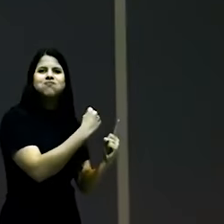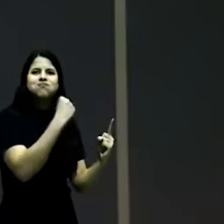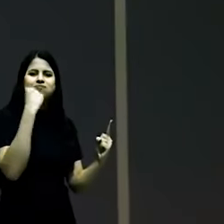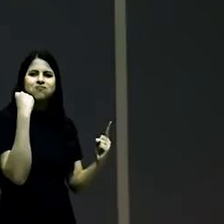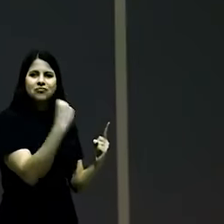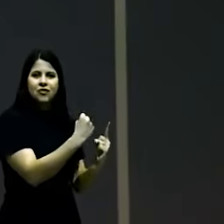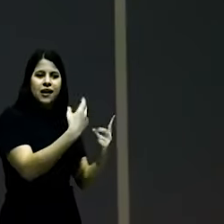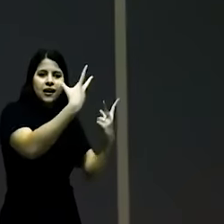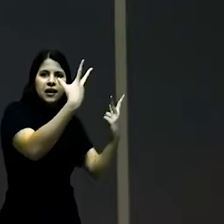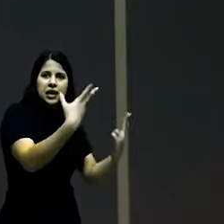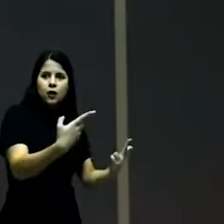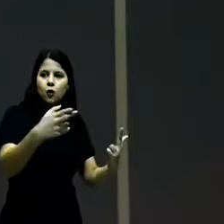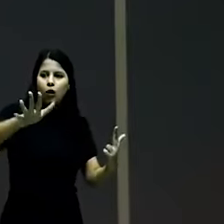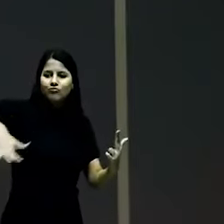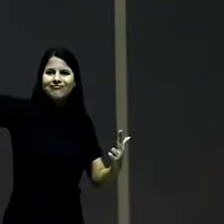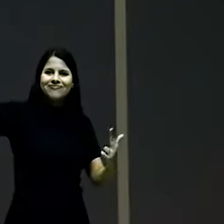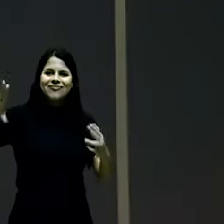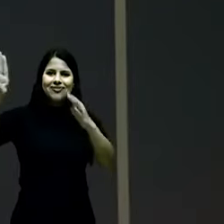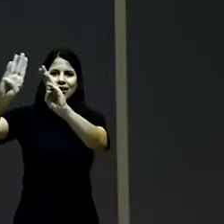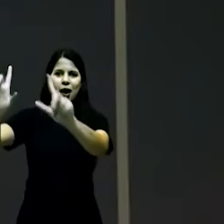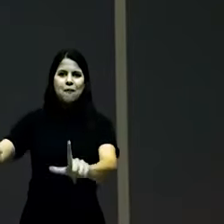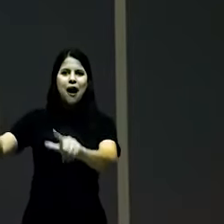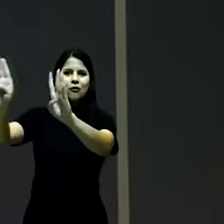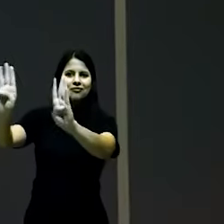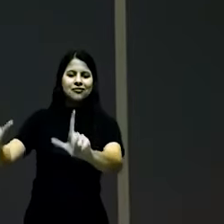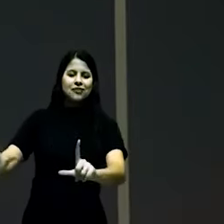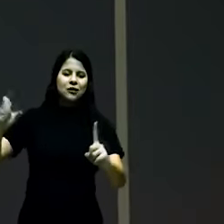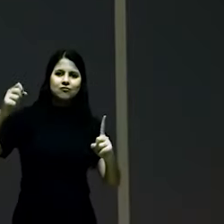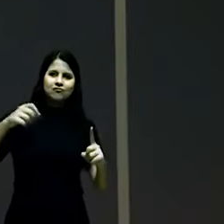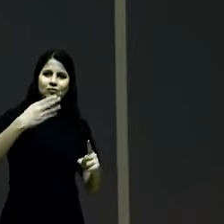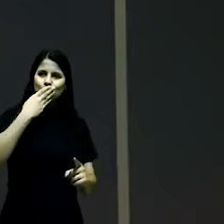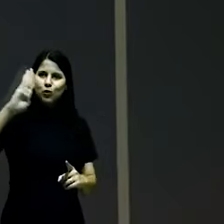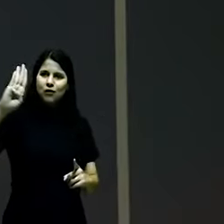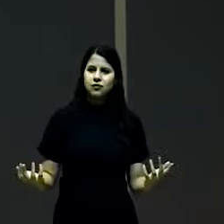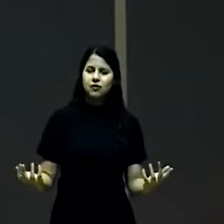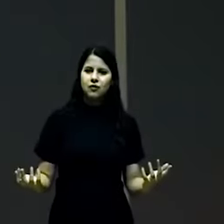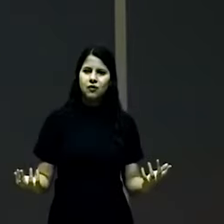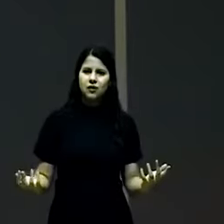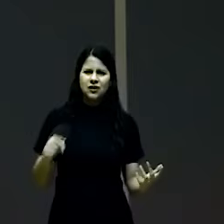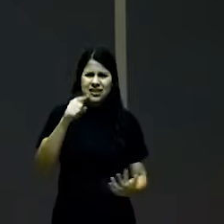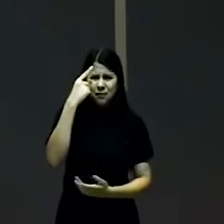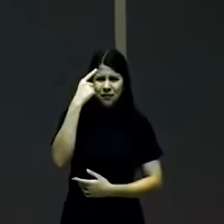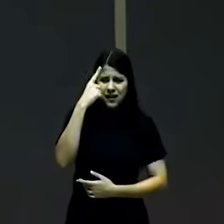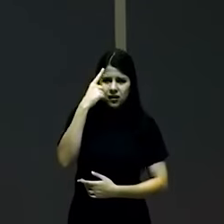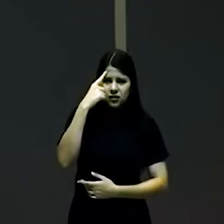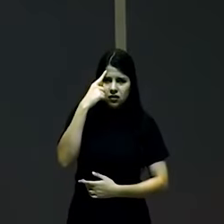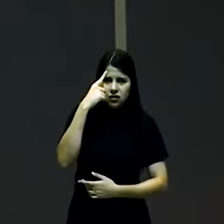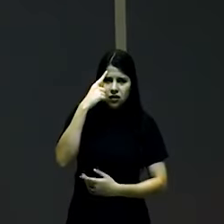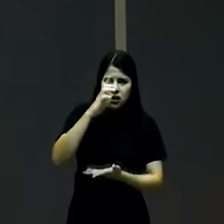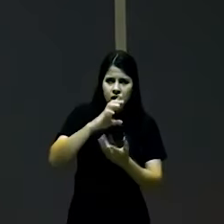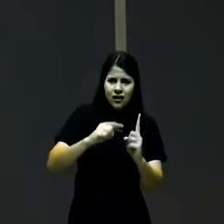o mesmo que você fez com a vida de cada um deles. Medo disso?